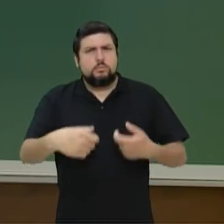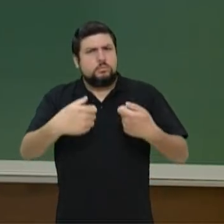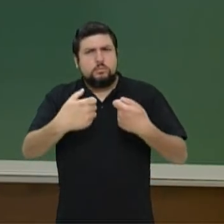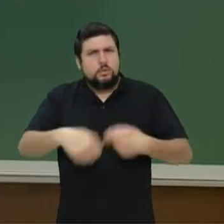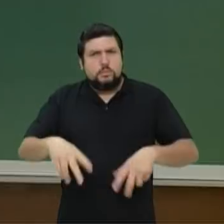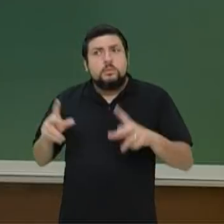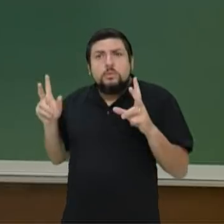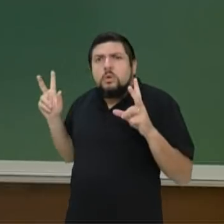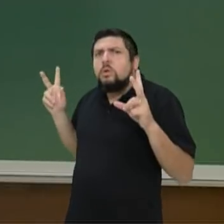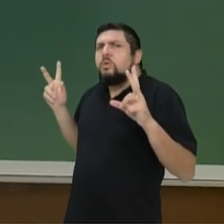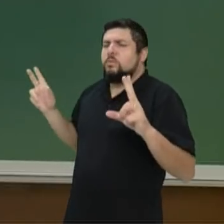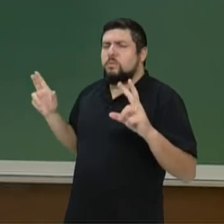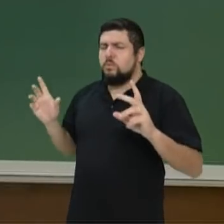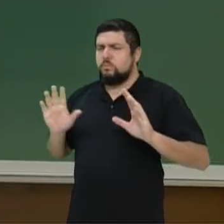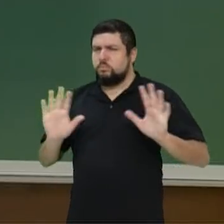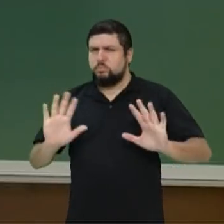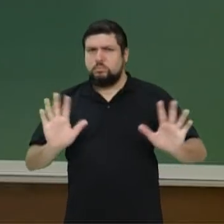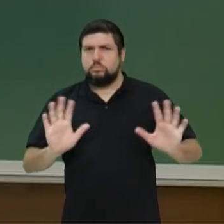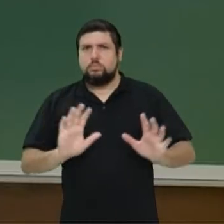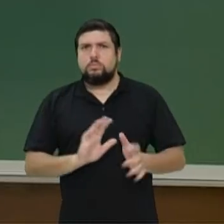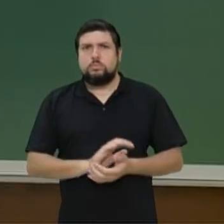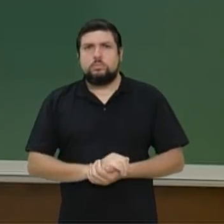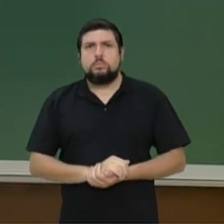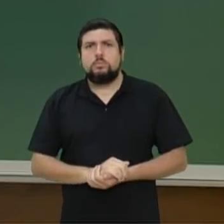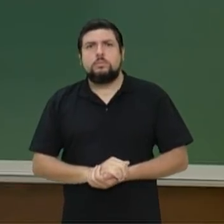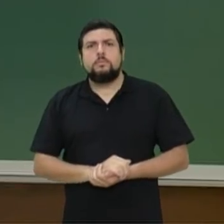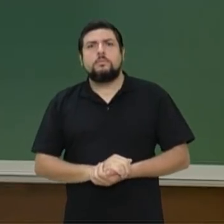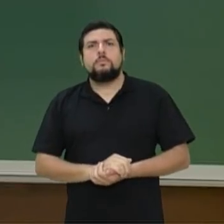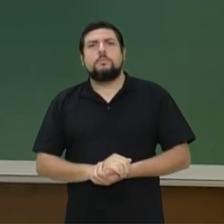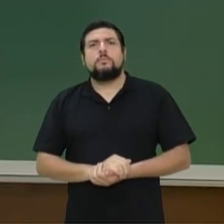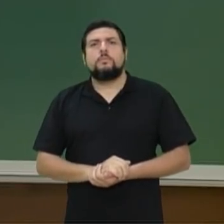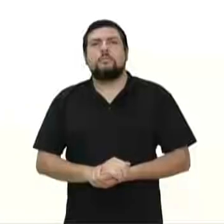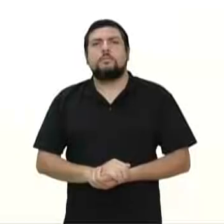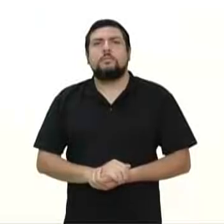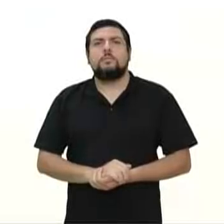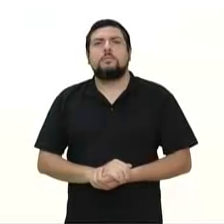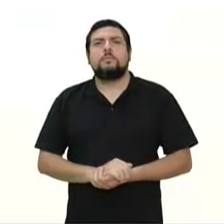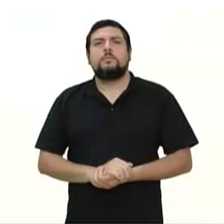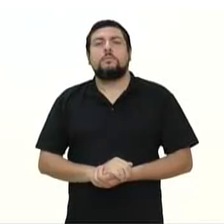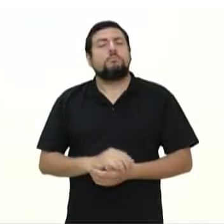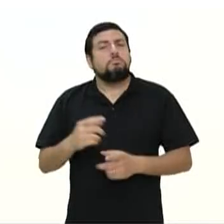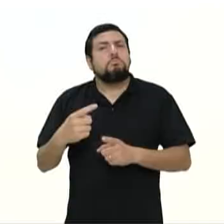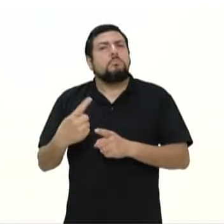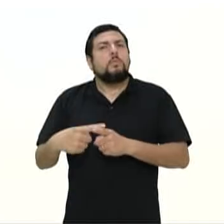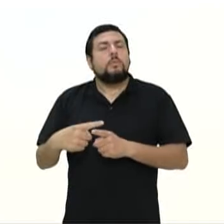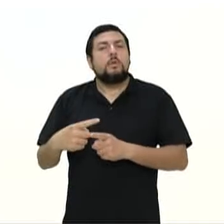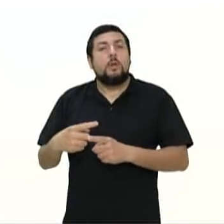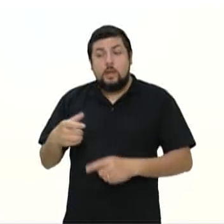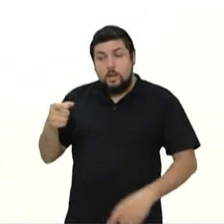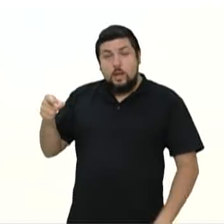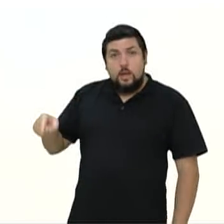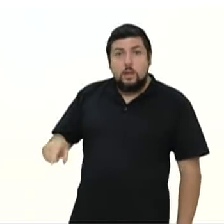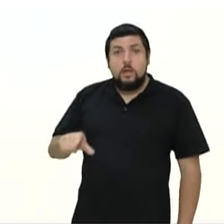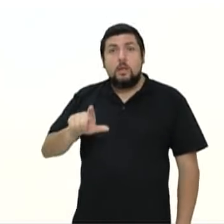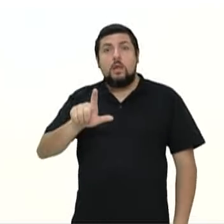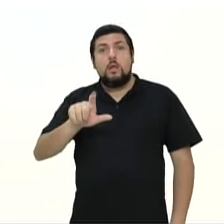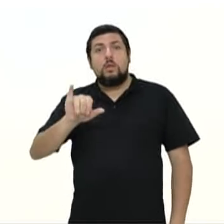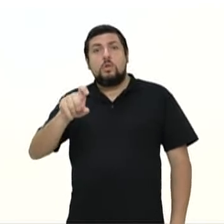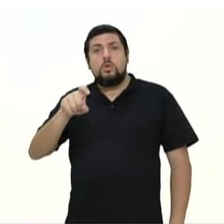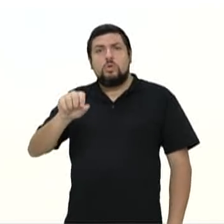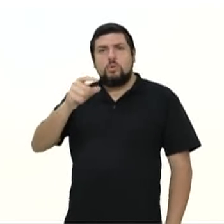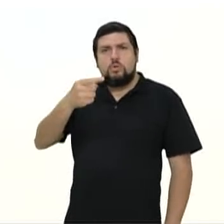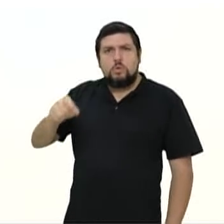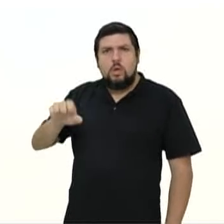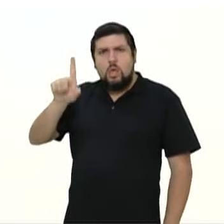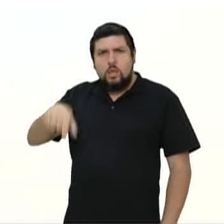a professora colocou aqui, tá certo? Vamos ver qual foi a resposta? Porque esse lixão era o maior em